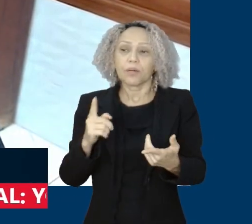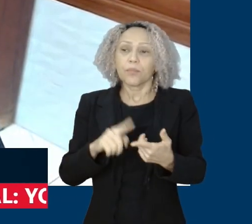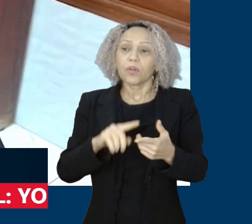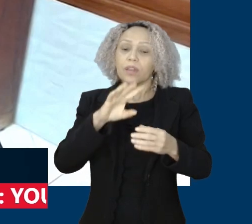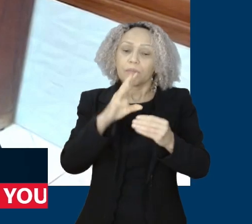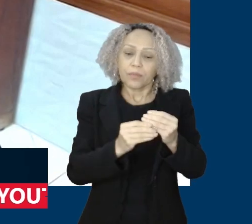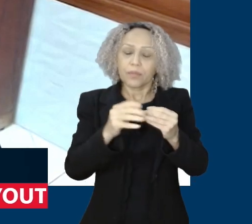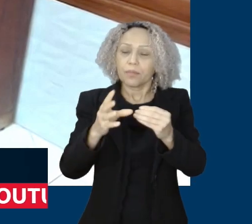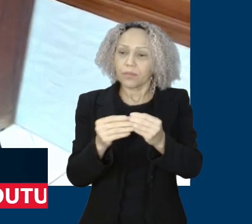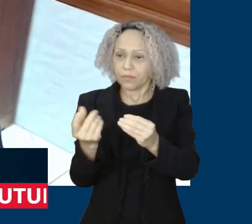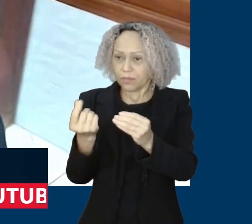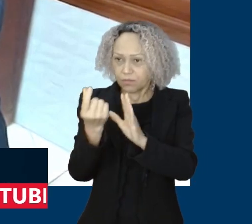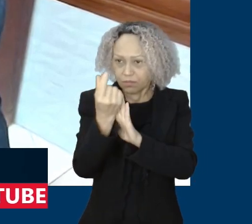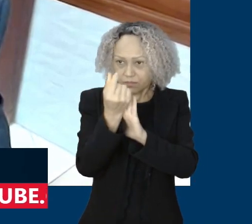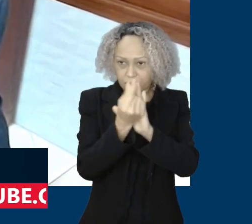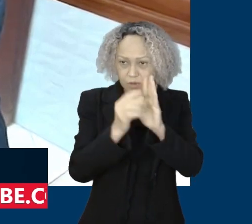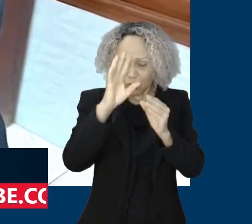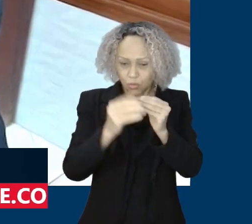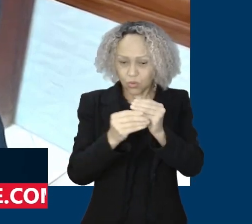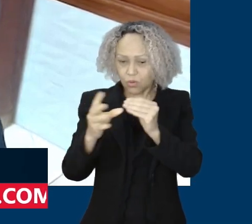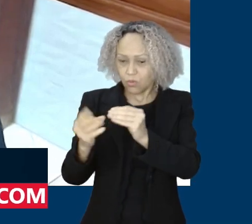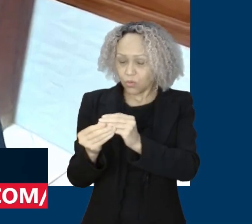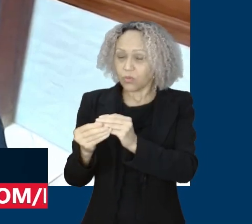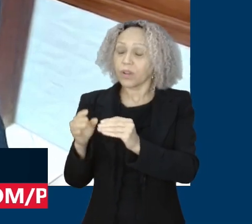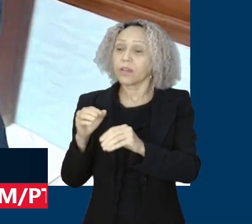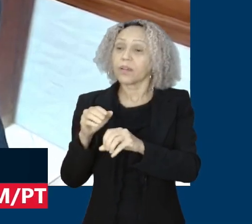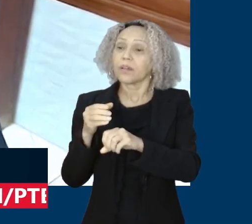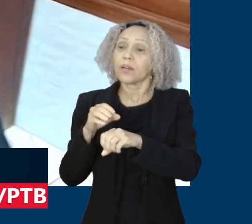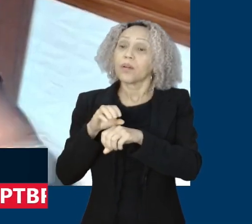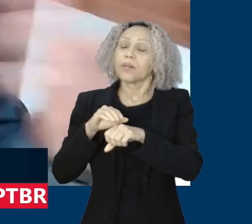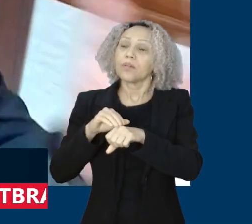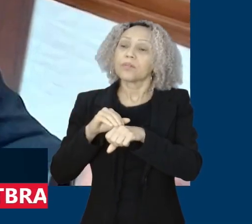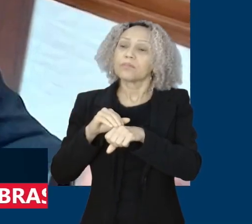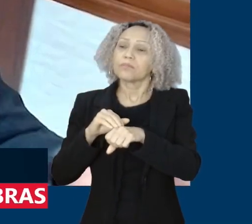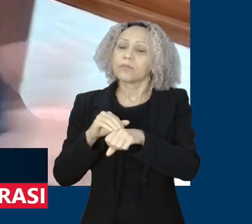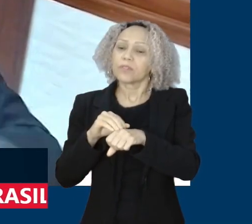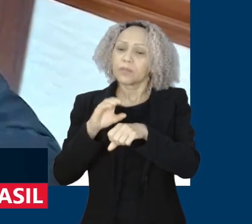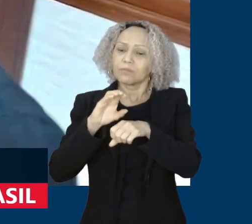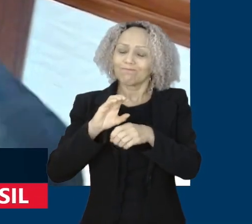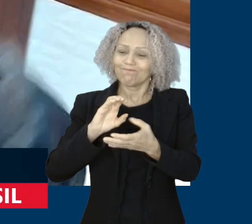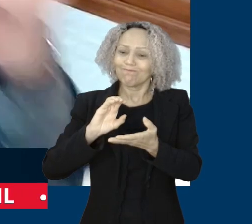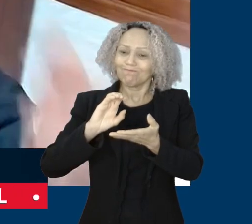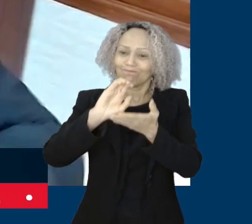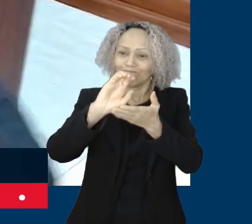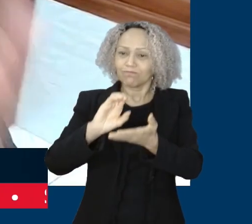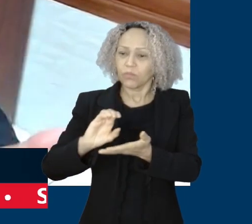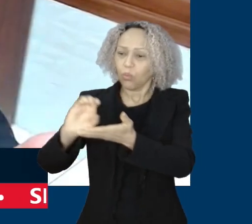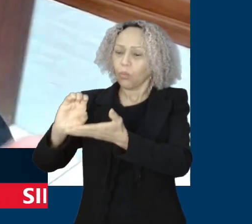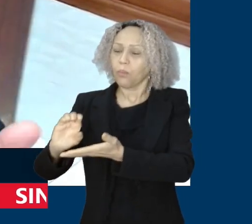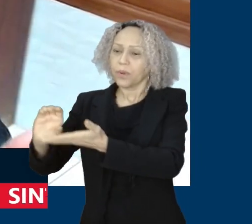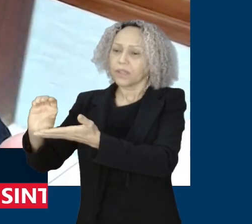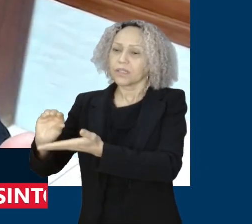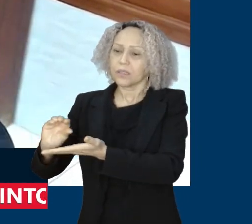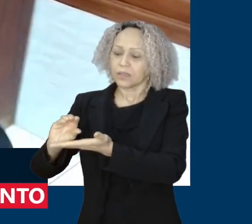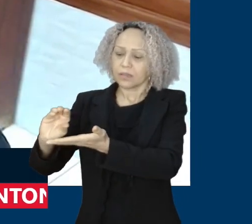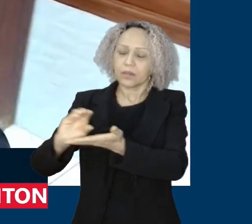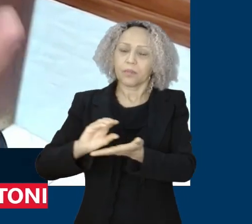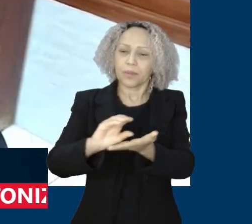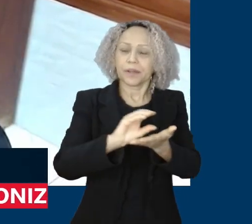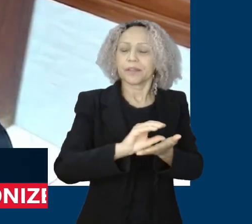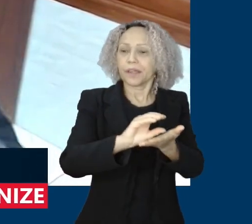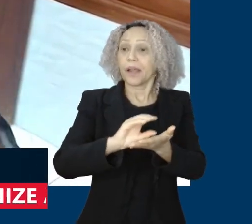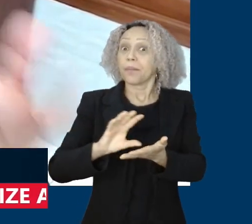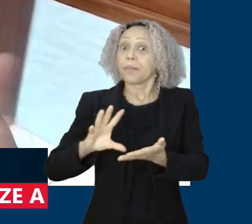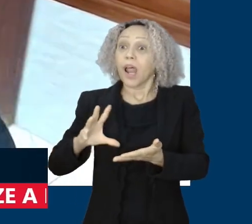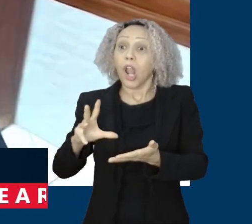120 cidades nesse caso, porque eu tenho rodízio republicano, que o presidente sempre usa com os estados, já atendeu todos os municípios do Rio Grande,